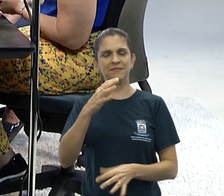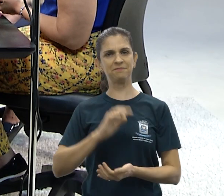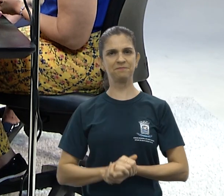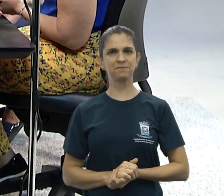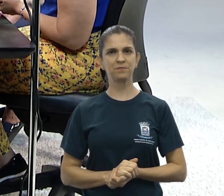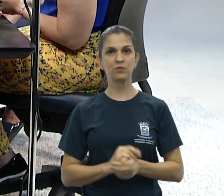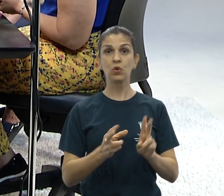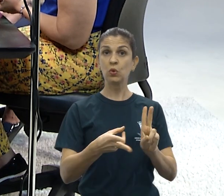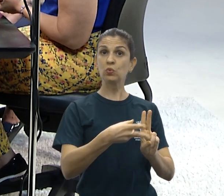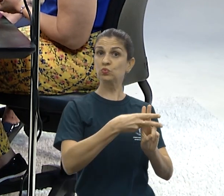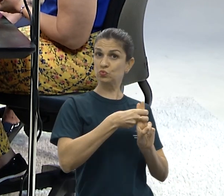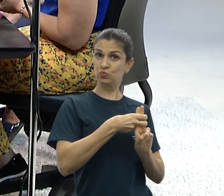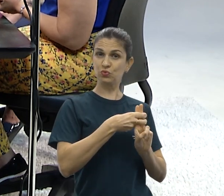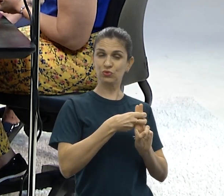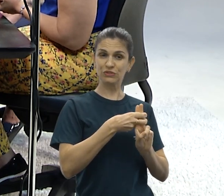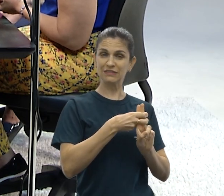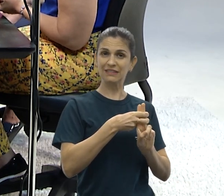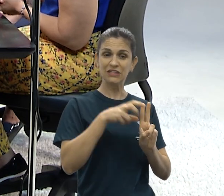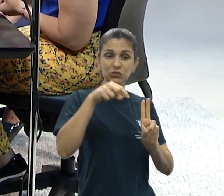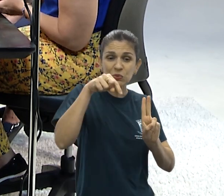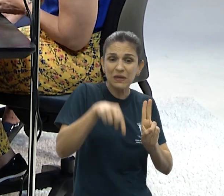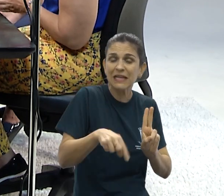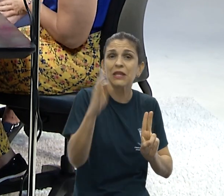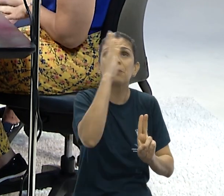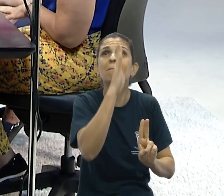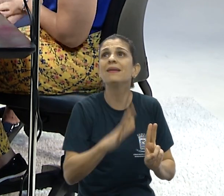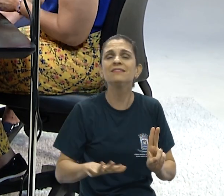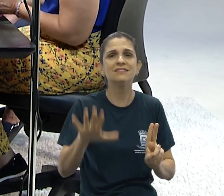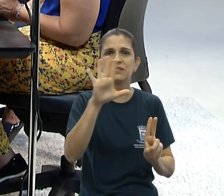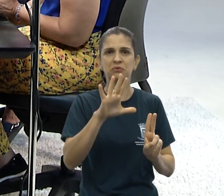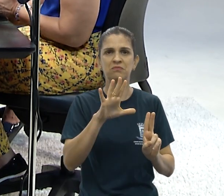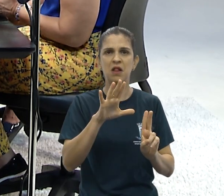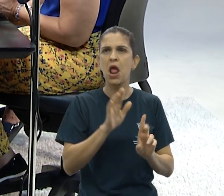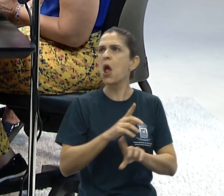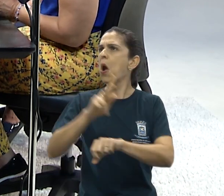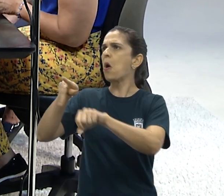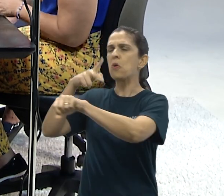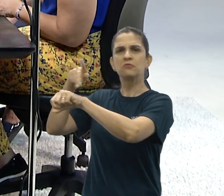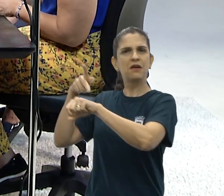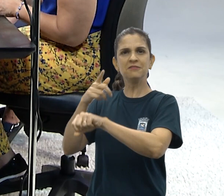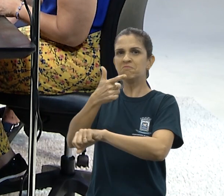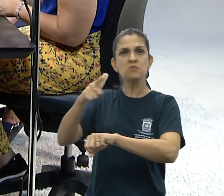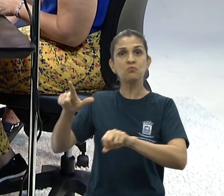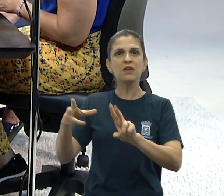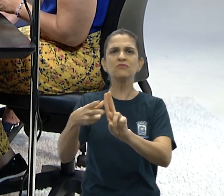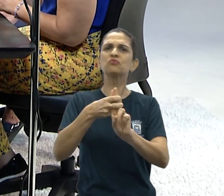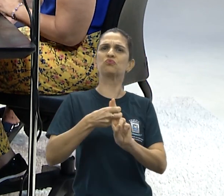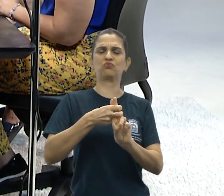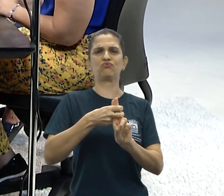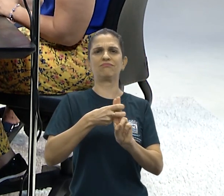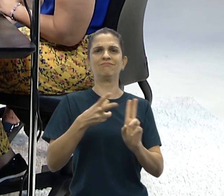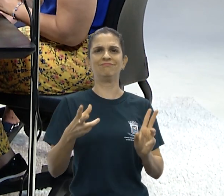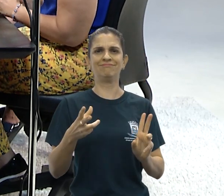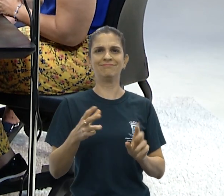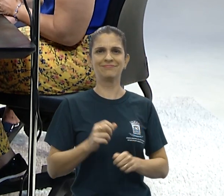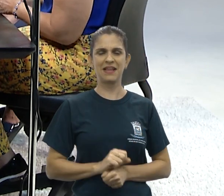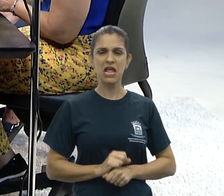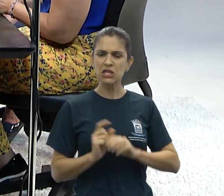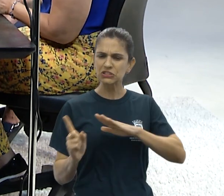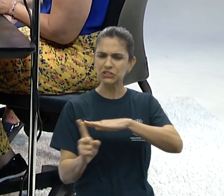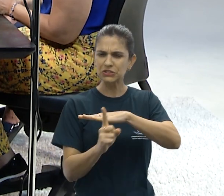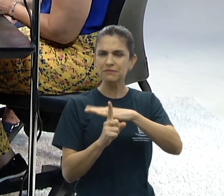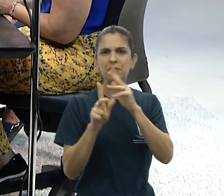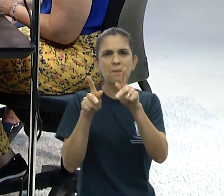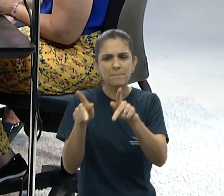tem no Brasil. Sim. Não tem fora não, gente. Sim. Lá fora, ou você tem dinheiro, ou você tem dinheiro. né? Então, o que eu acho que falta para melhorar